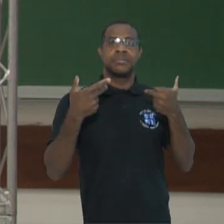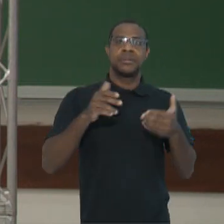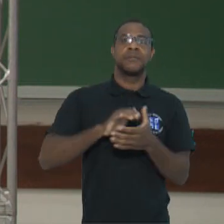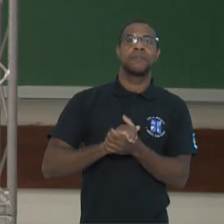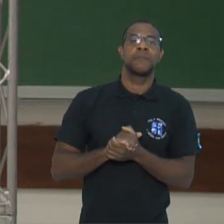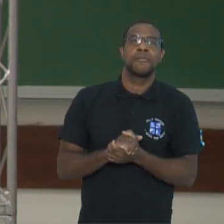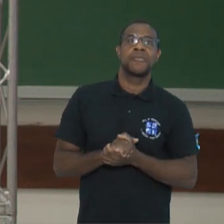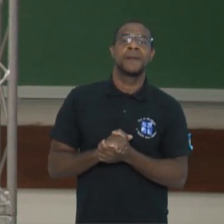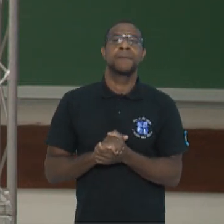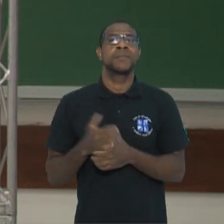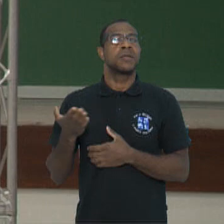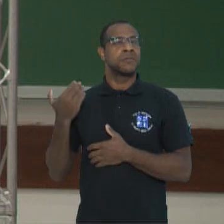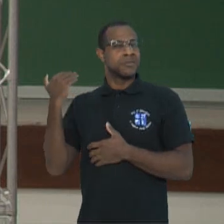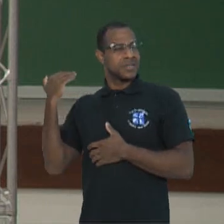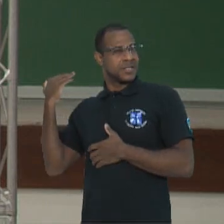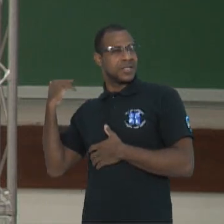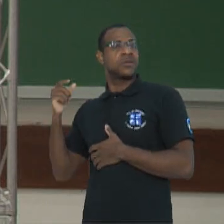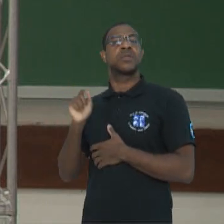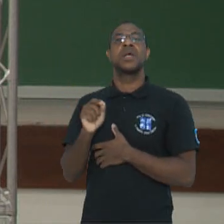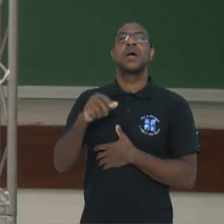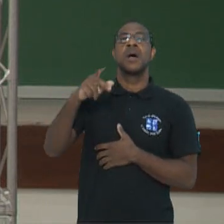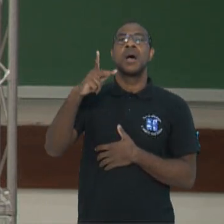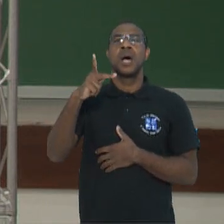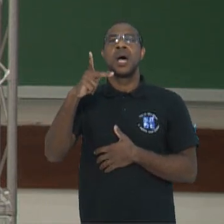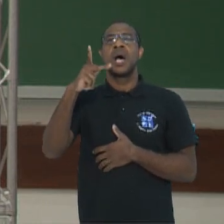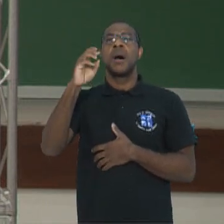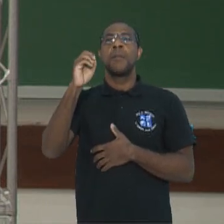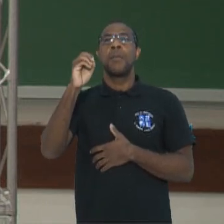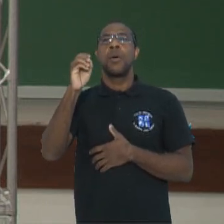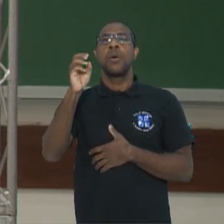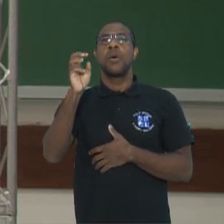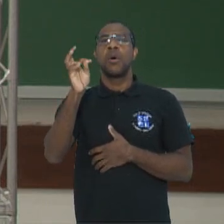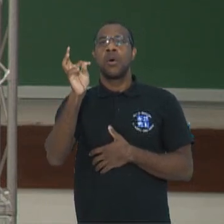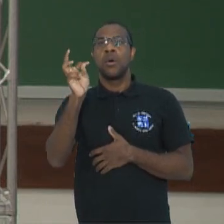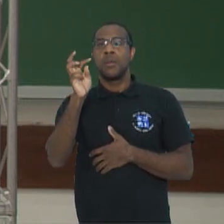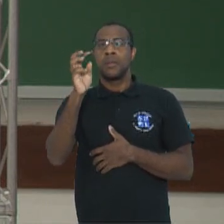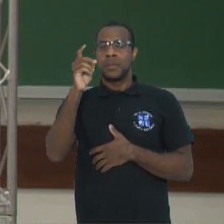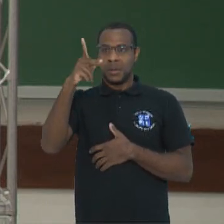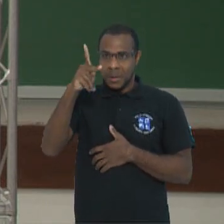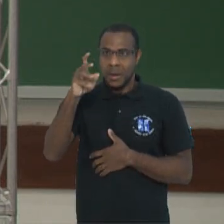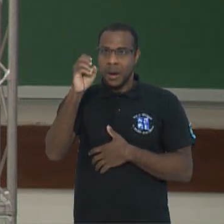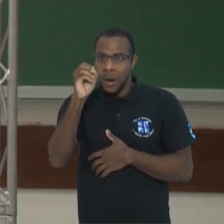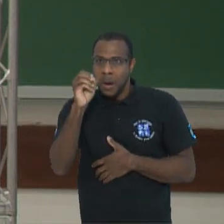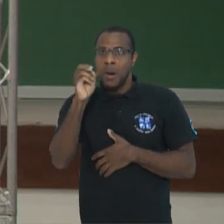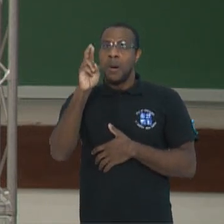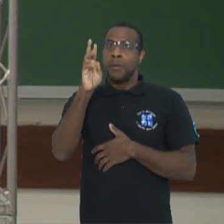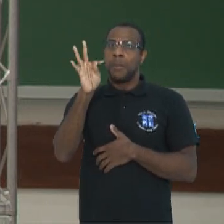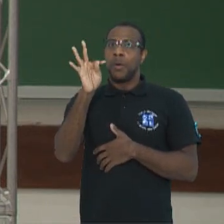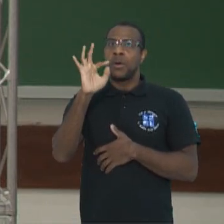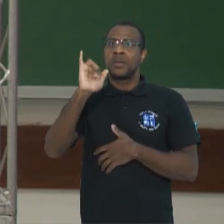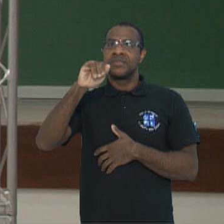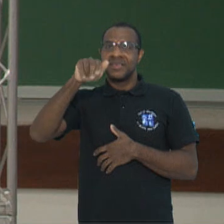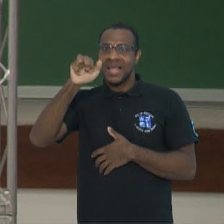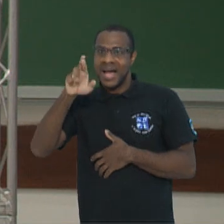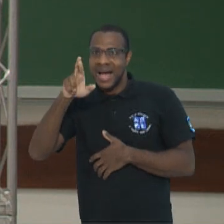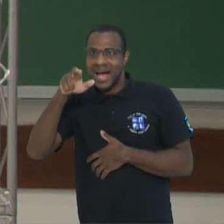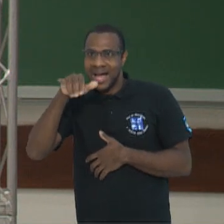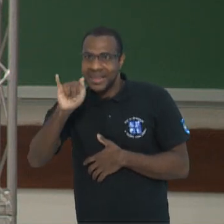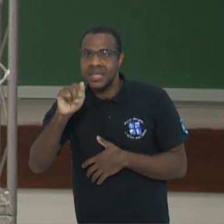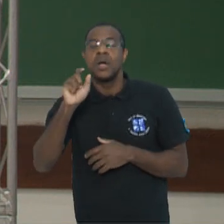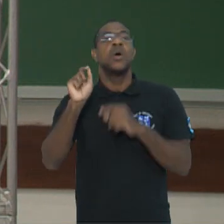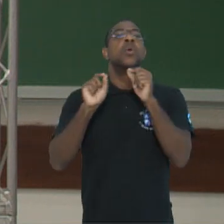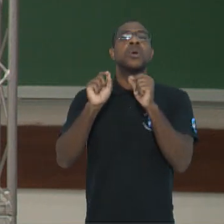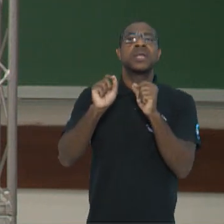né, Os Retirantes, ele expressava o sentimento dele. E, realmente, as obras de Portinari sempre trouxeram